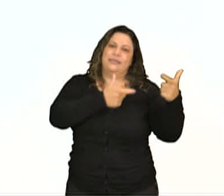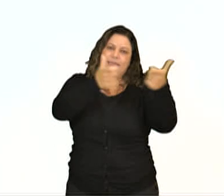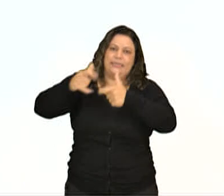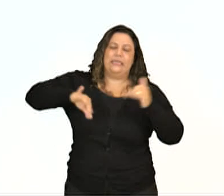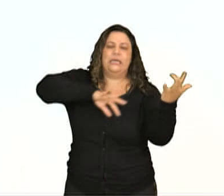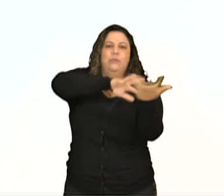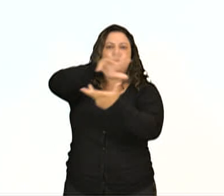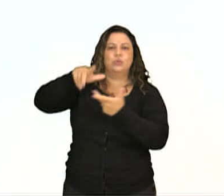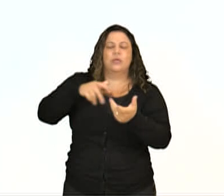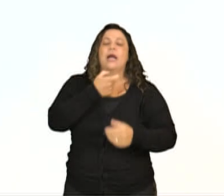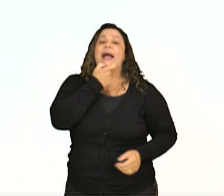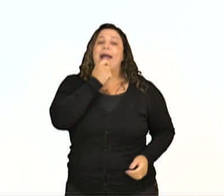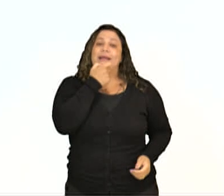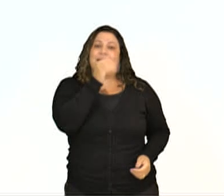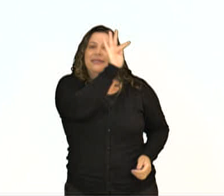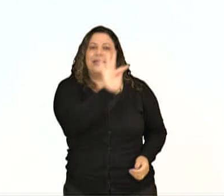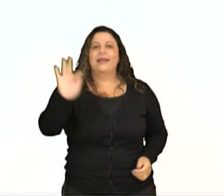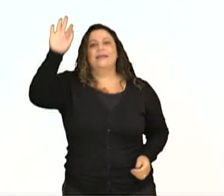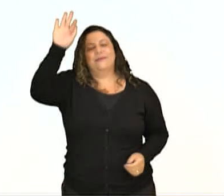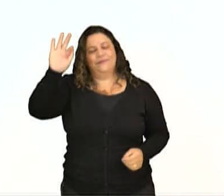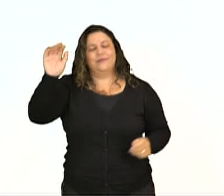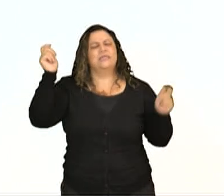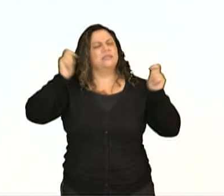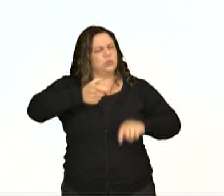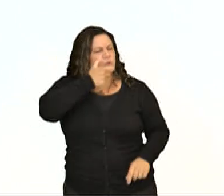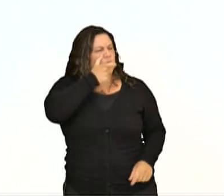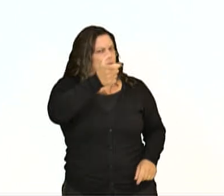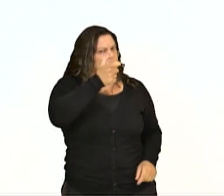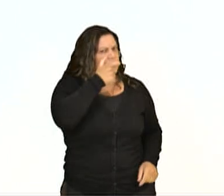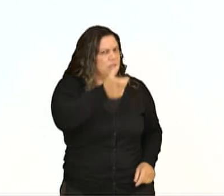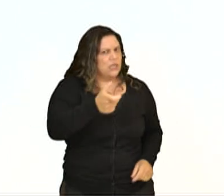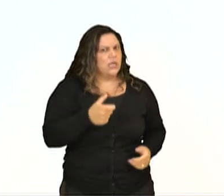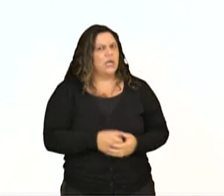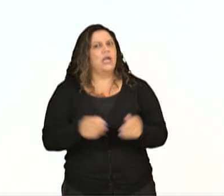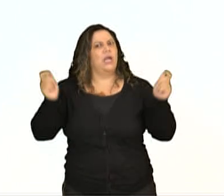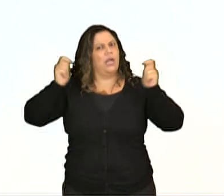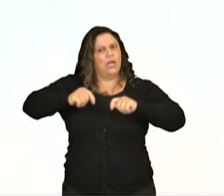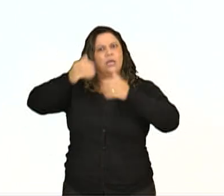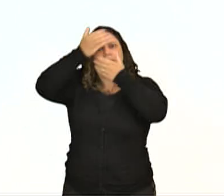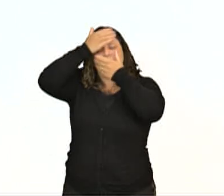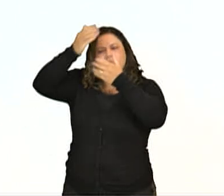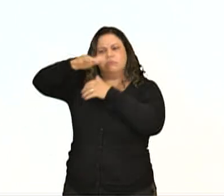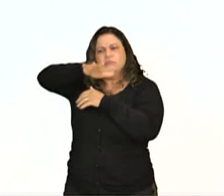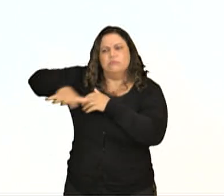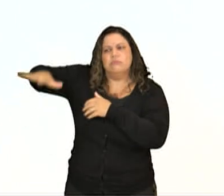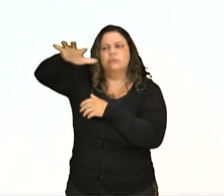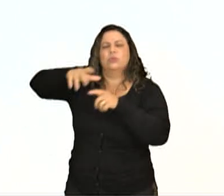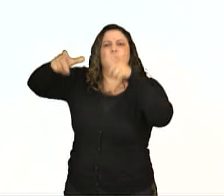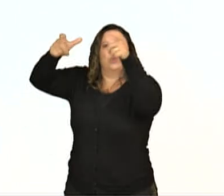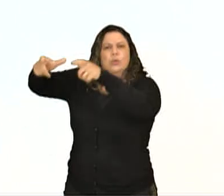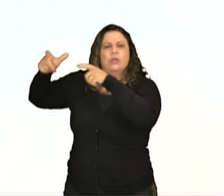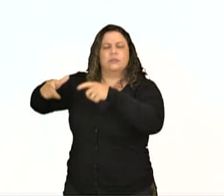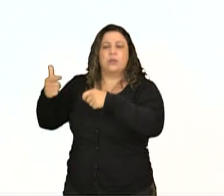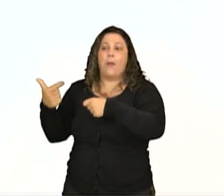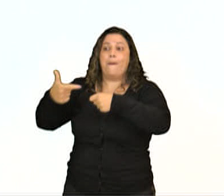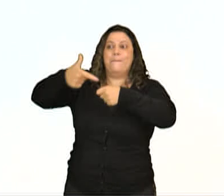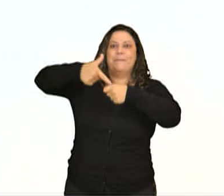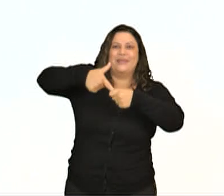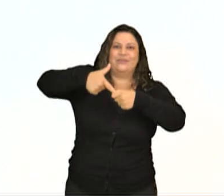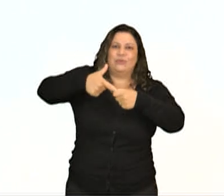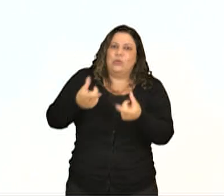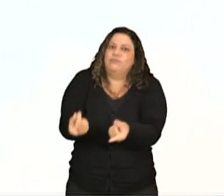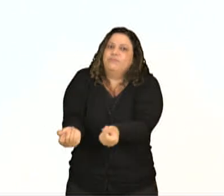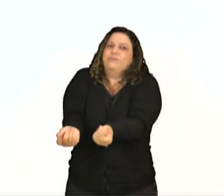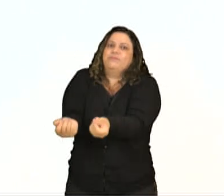Inglaterra e a França já tinham interesse no Oriente Médio, uma região rica em produção de petróleo. Então, interesses dos